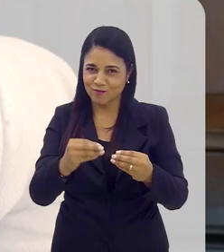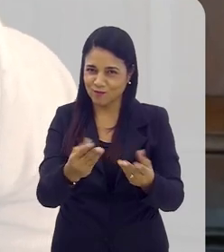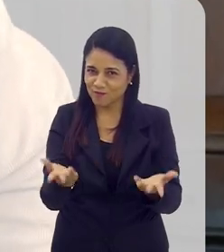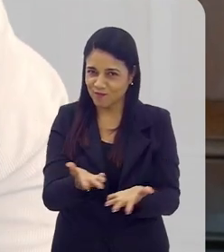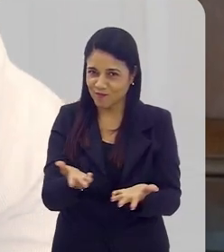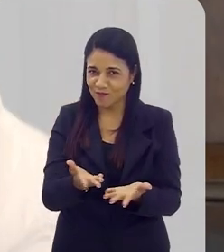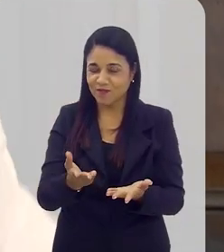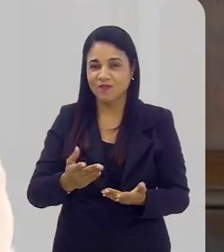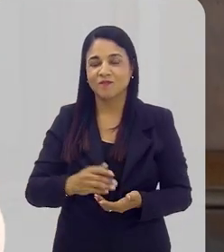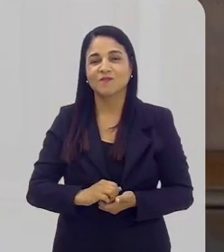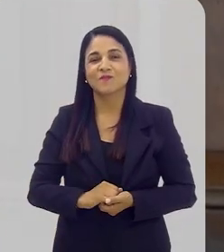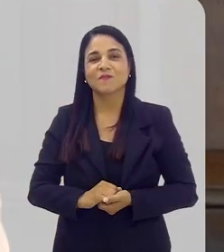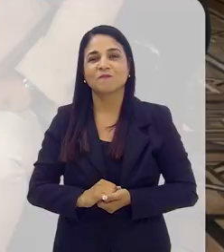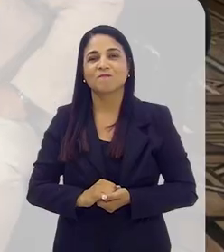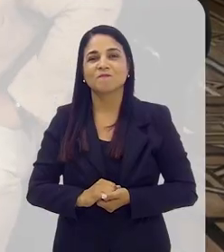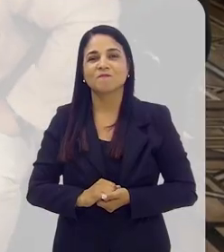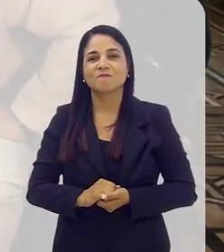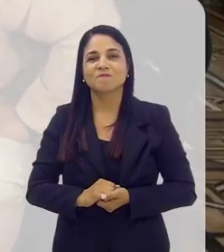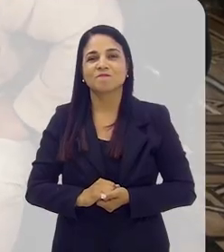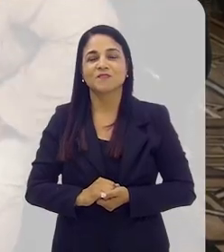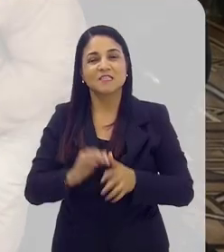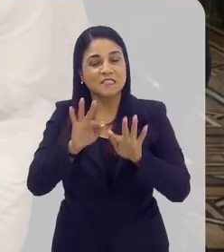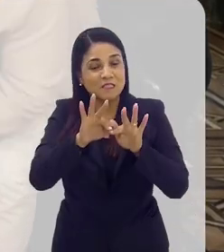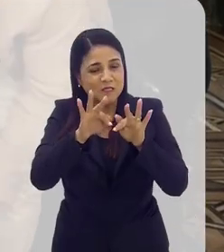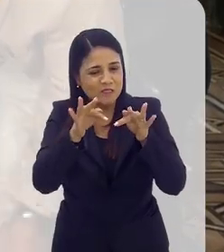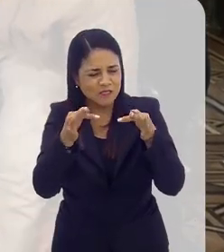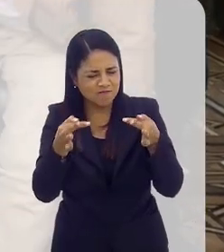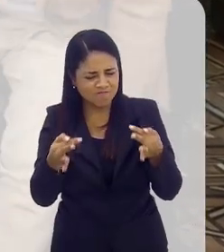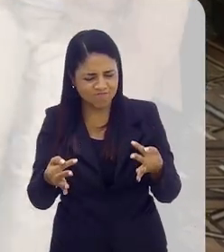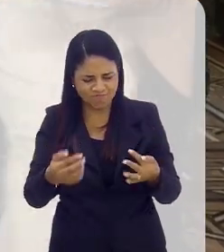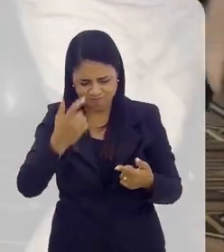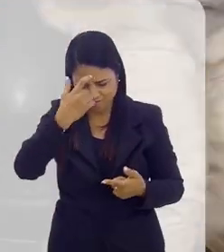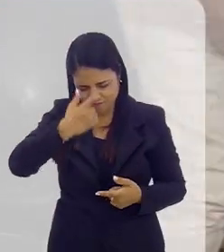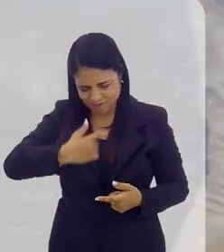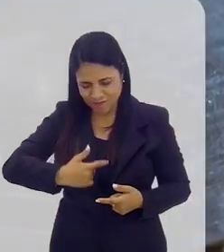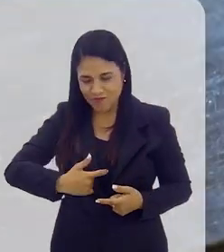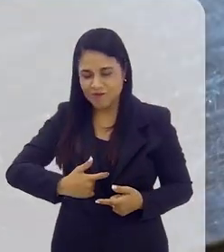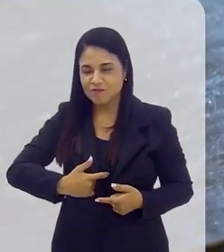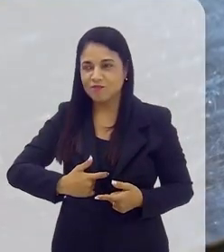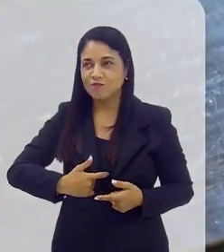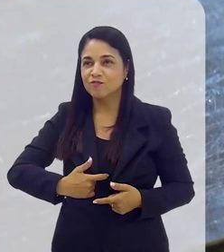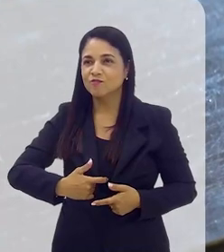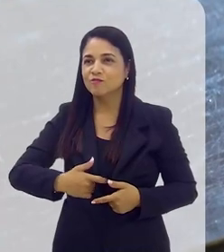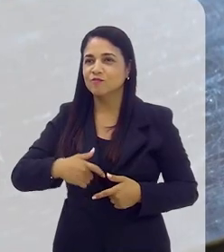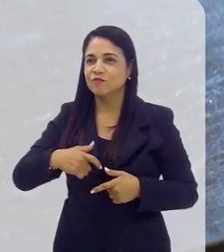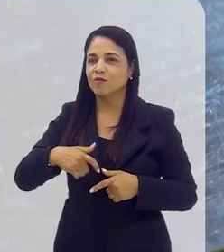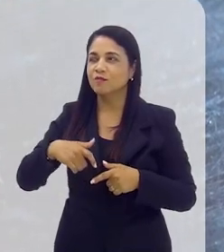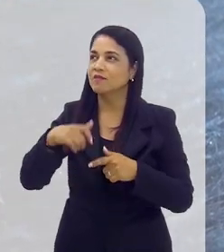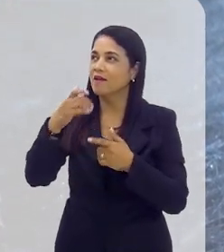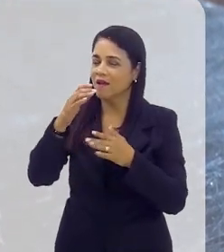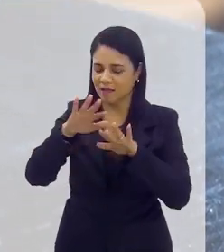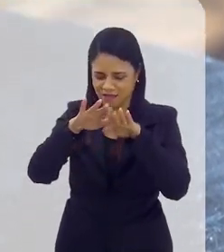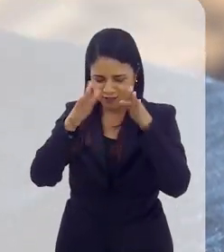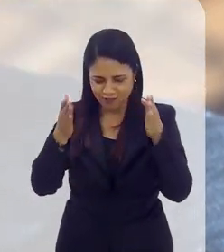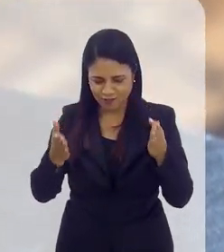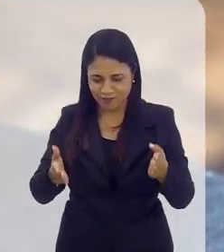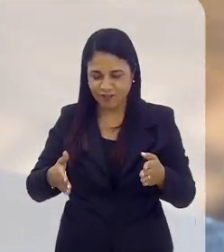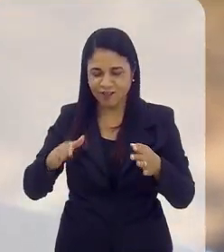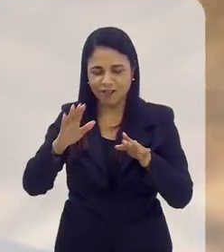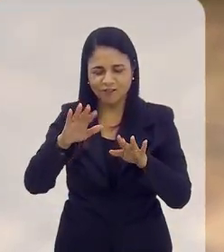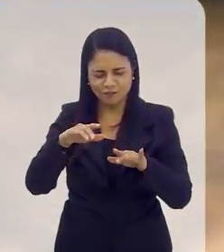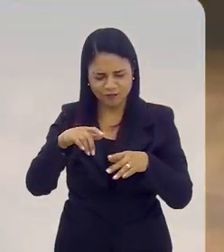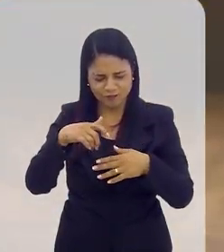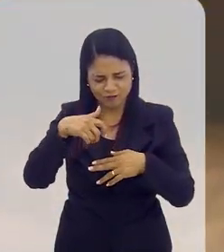ele vai continuar conosco. Sucesso total. Claudinho, fui! Se eu me